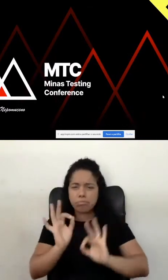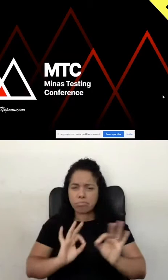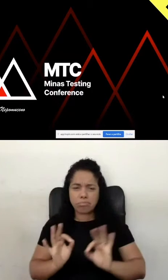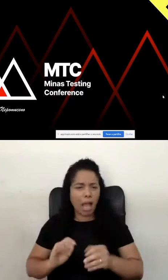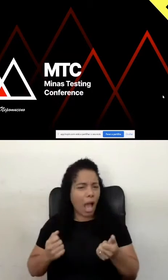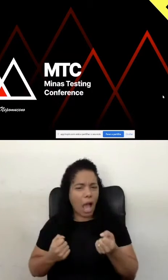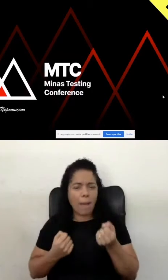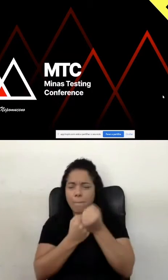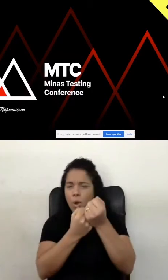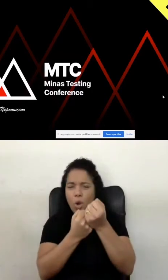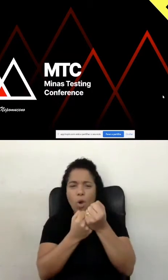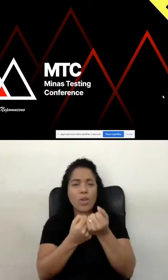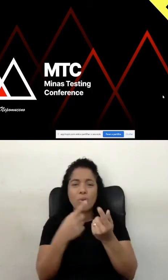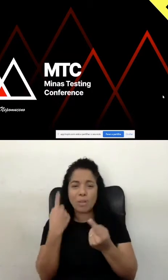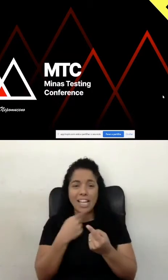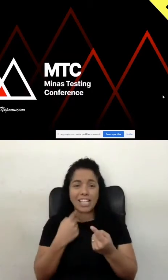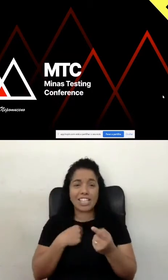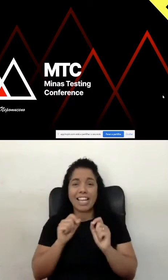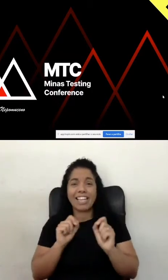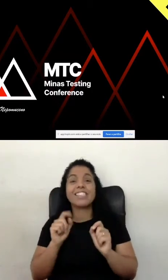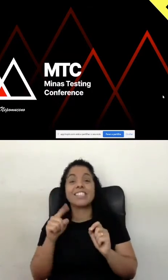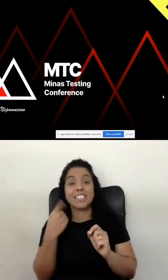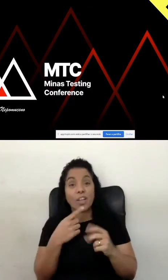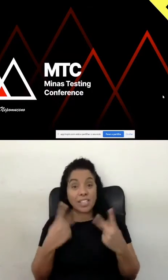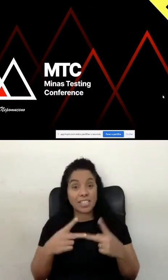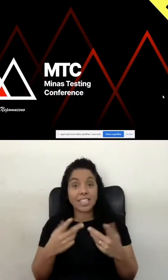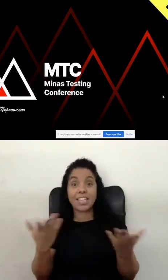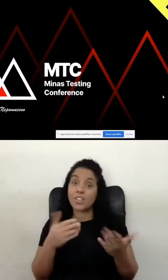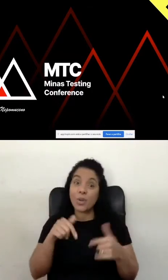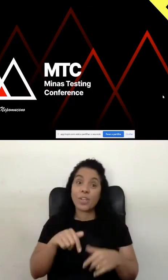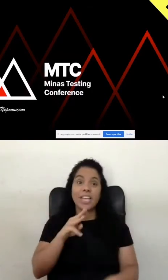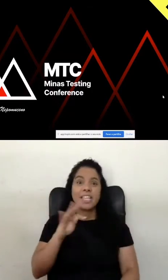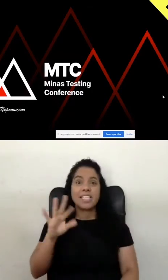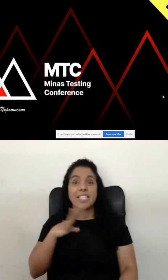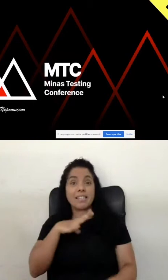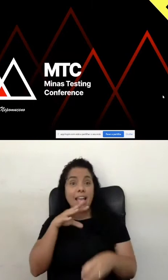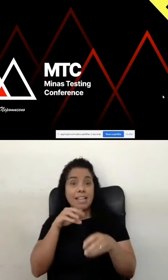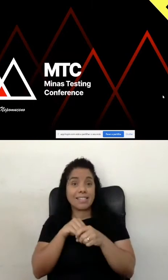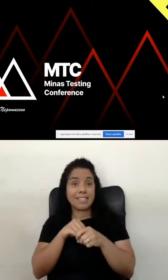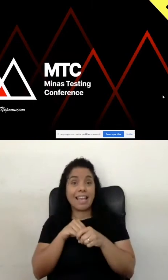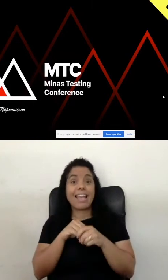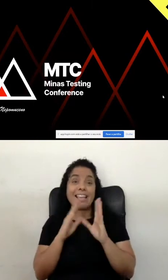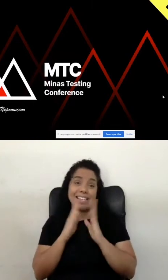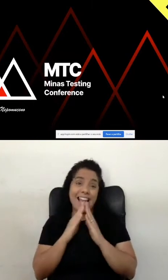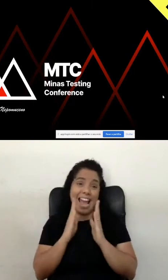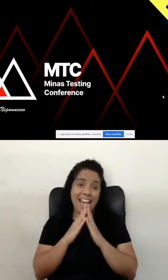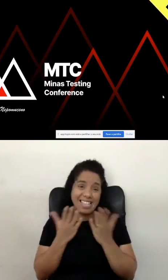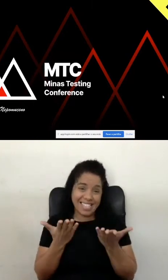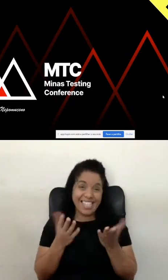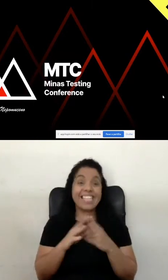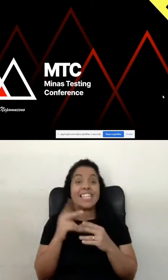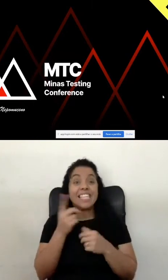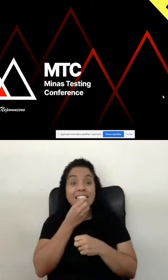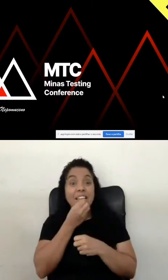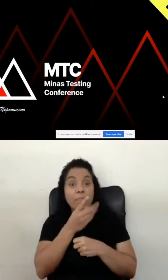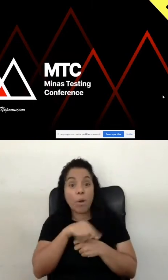apoio aí nos bastidores. E estamos aqui, né, no Minas Testing dentro de casa. É ótimo também, né, que dá um outro